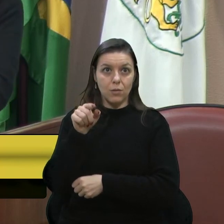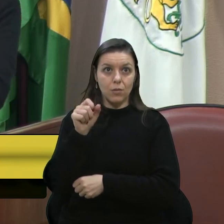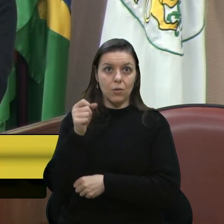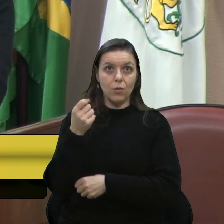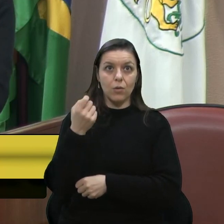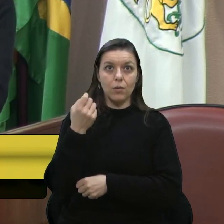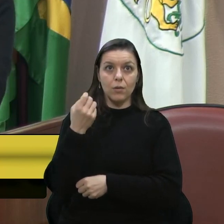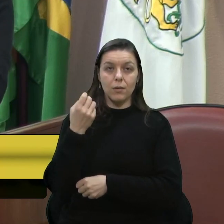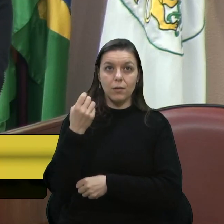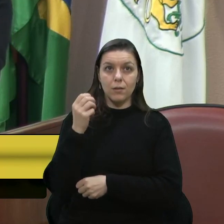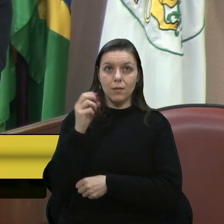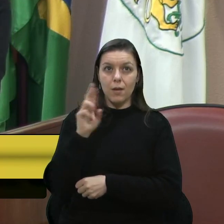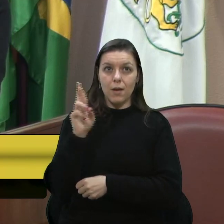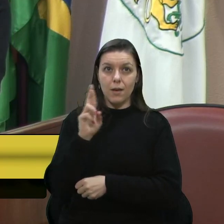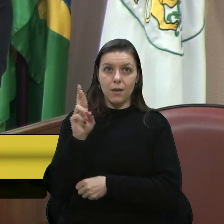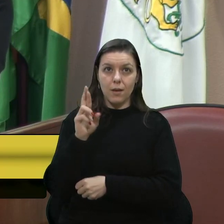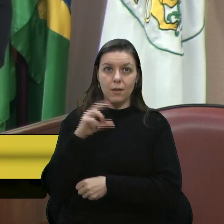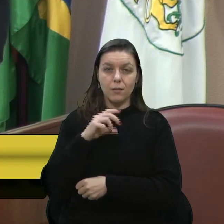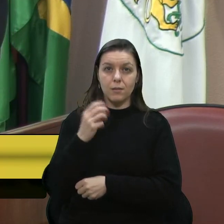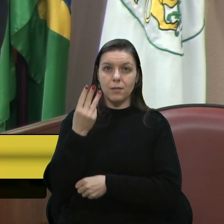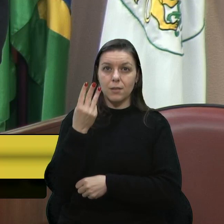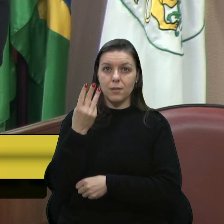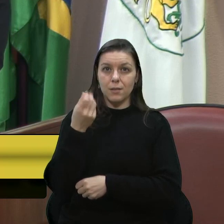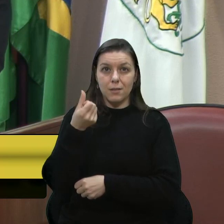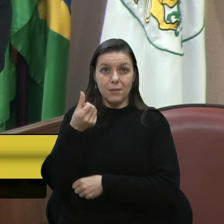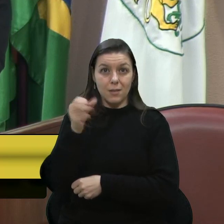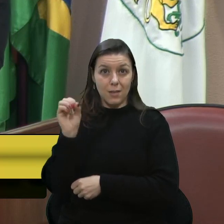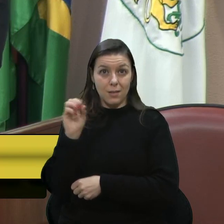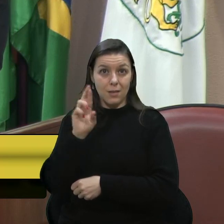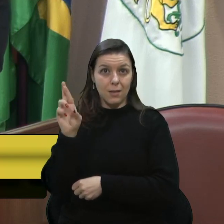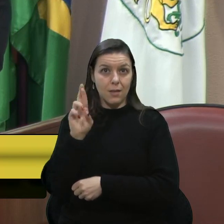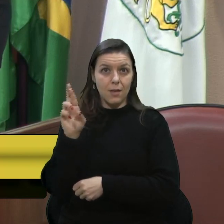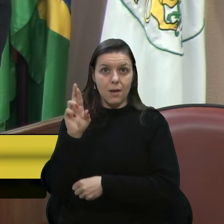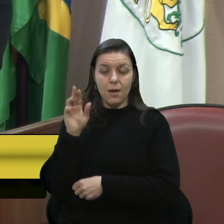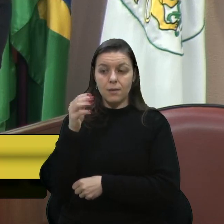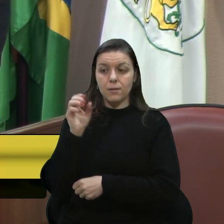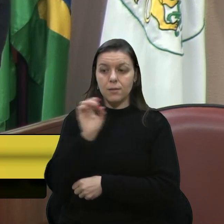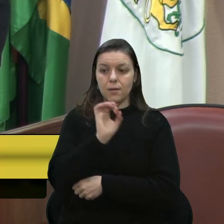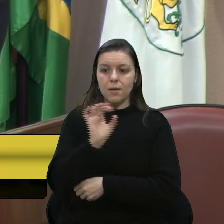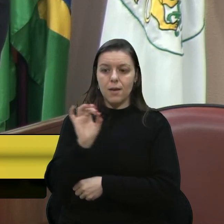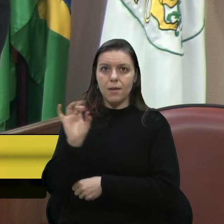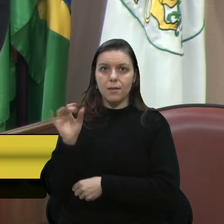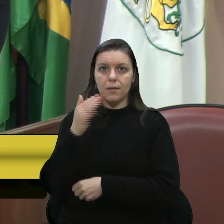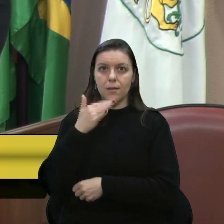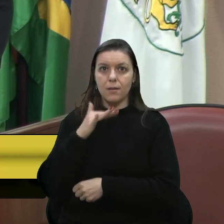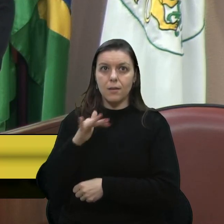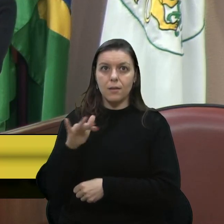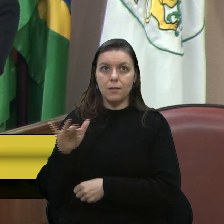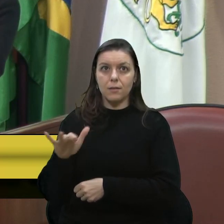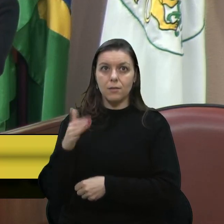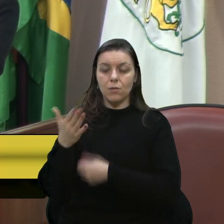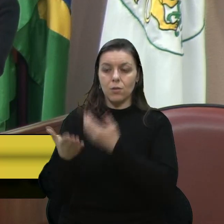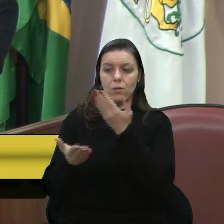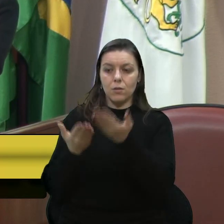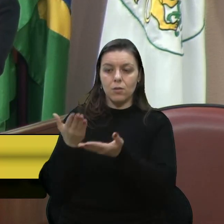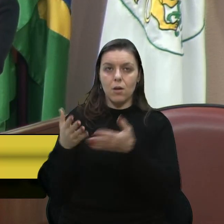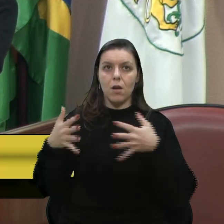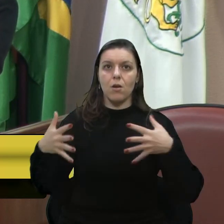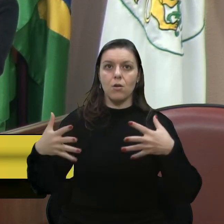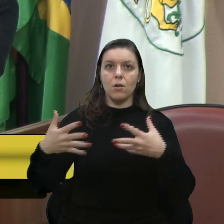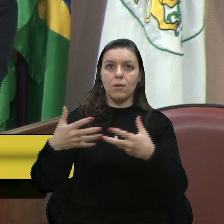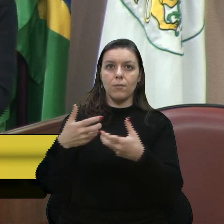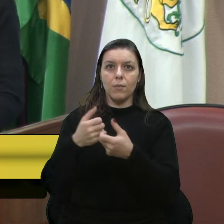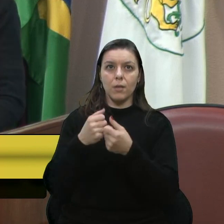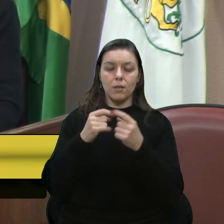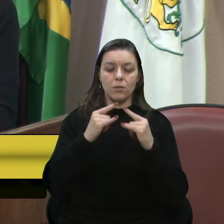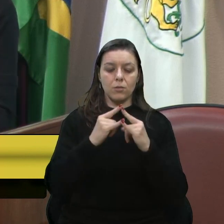346.439, sendo assim R$ 360 por criança. O atendimento, o acolhimento institucional, a base